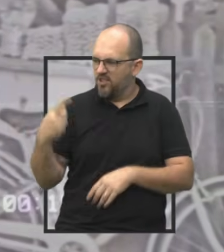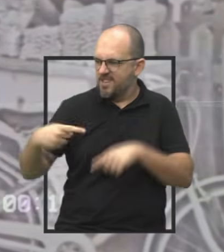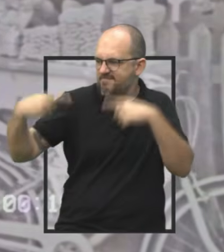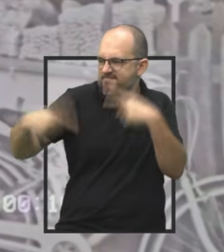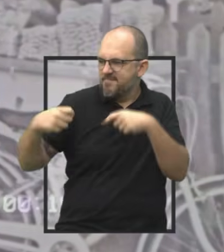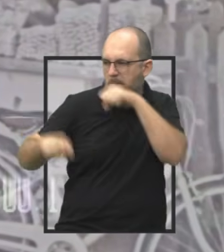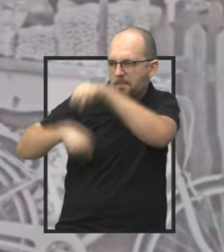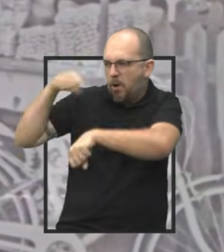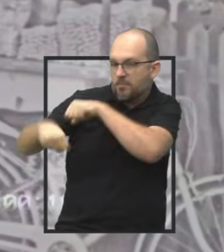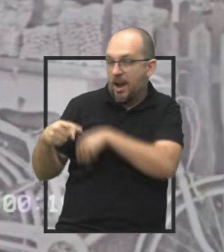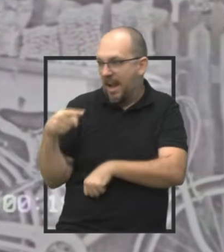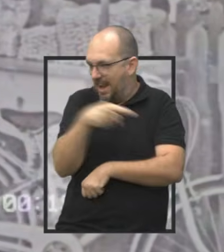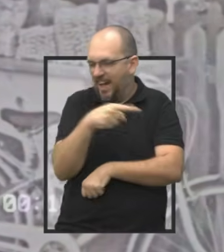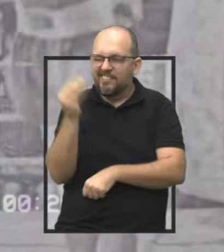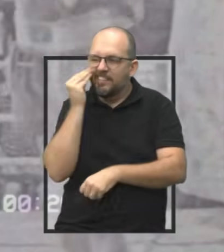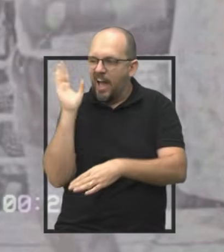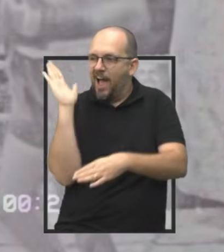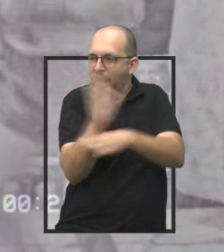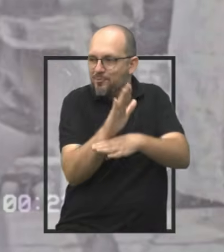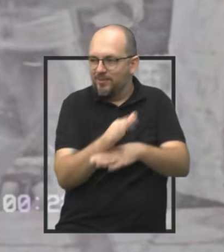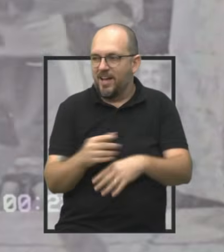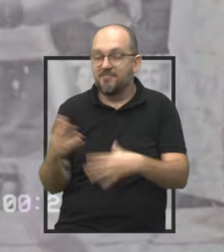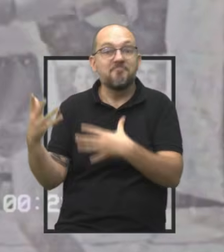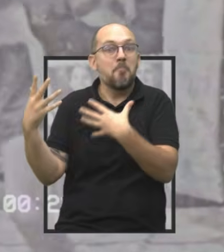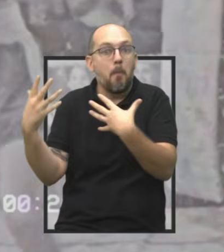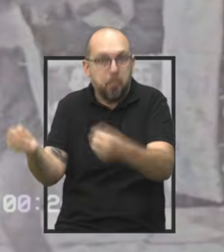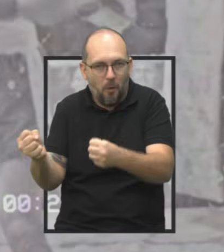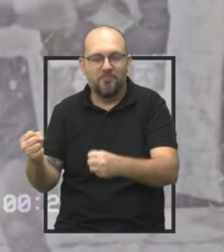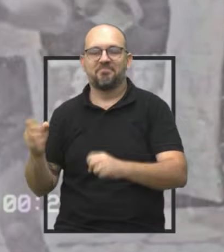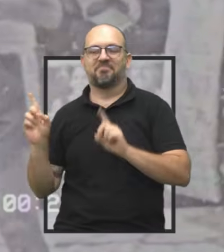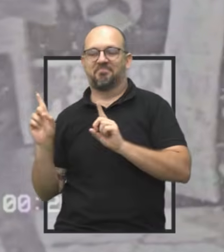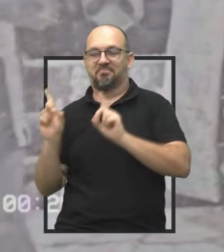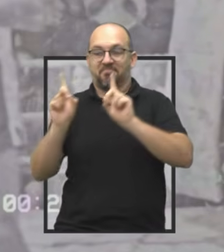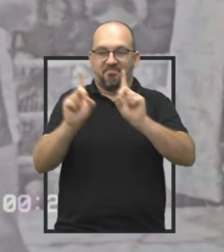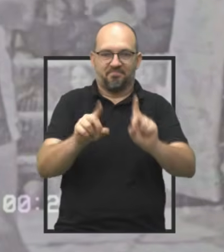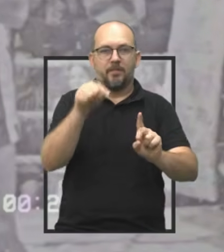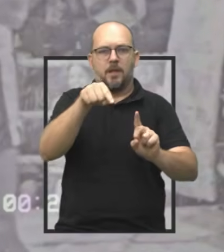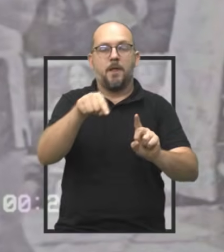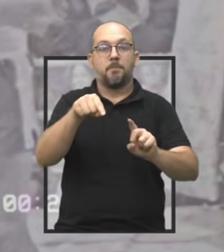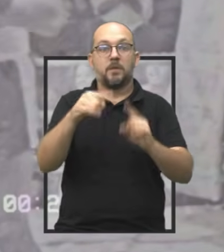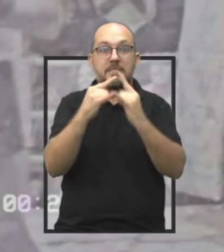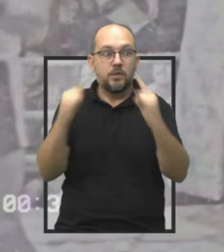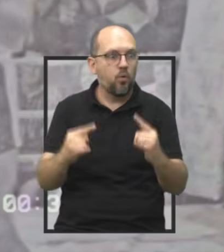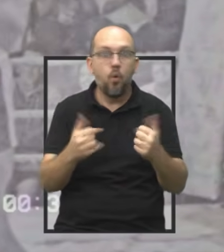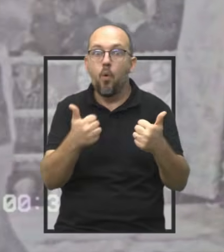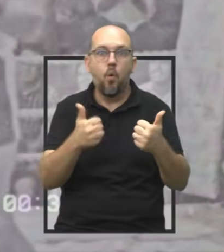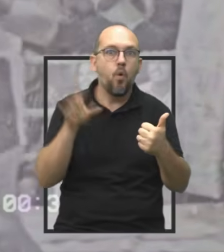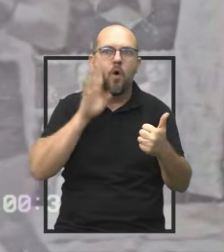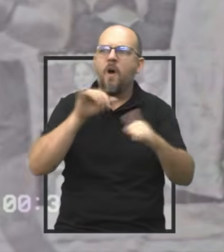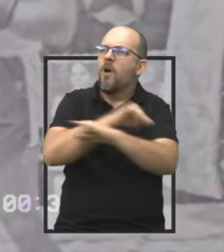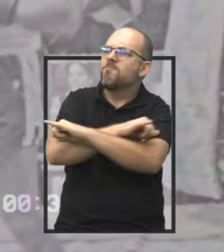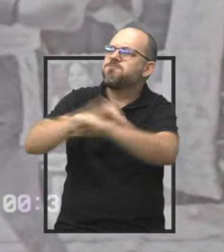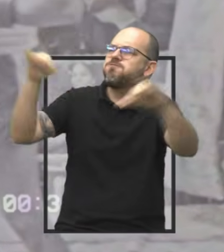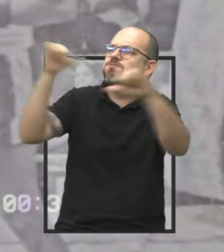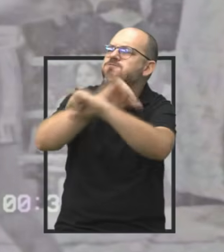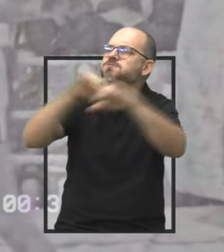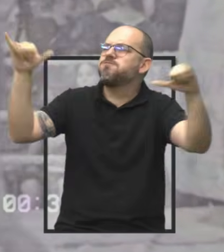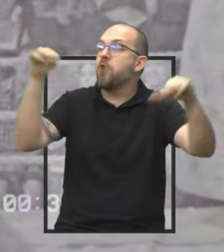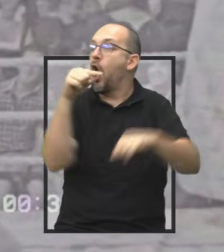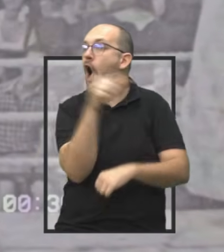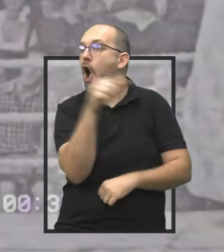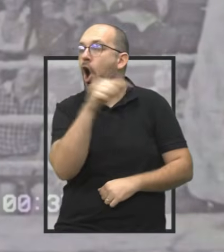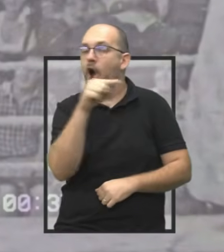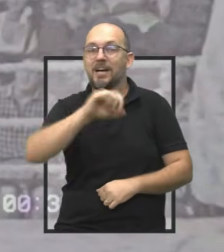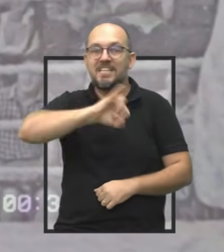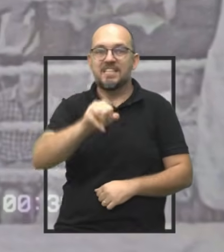lá? Chegamos no circo, anunciou, Bastião e Zé Maria ia lutar. Porque ele